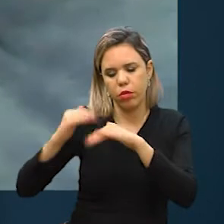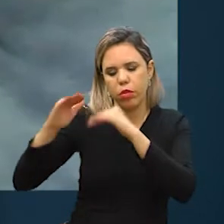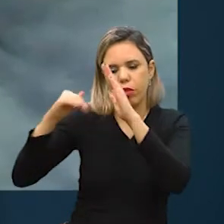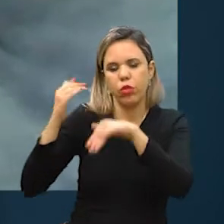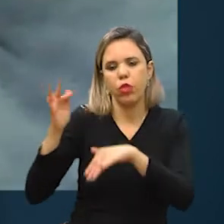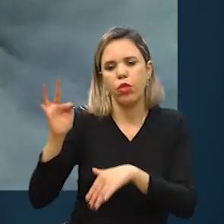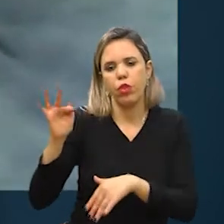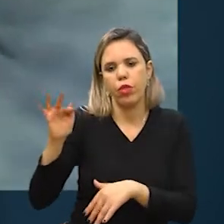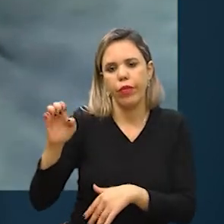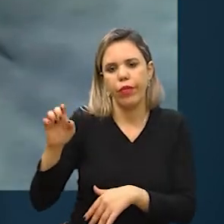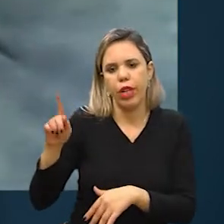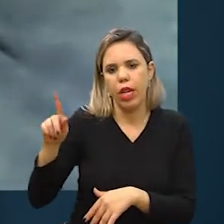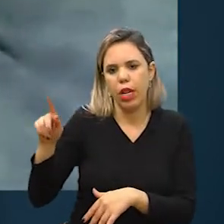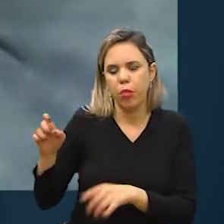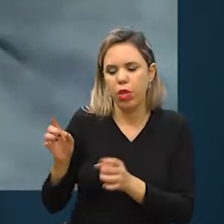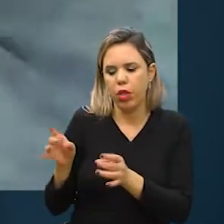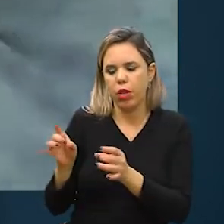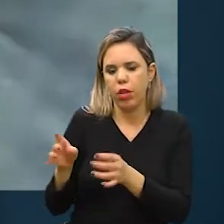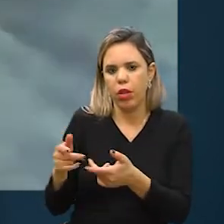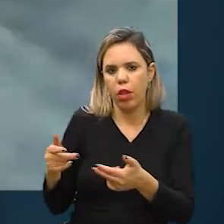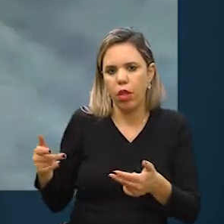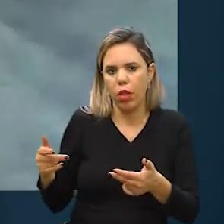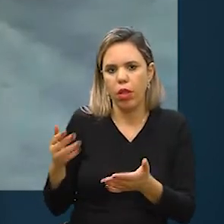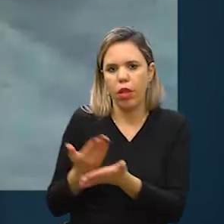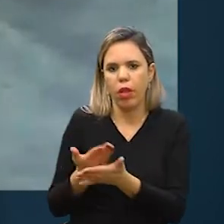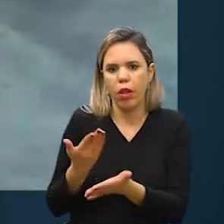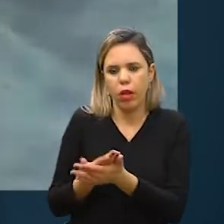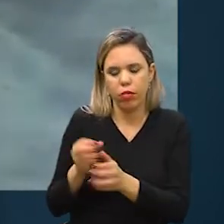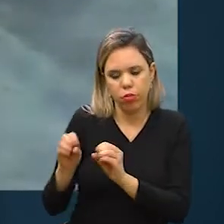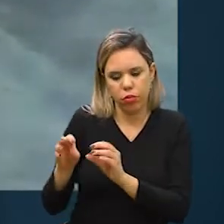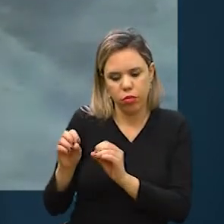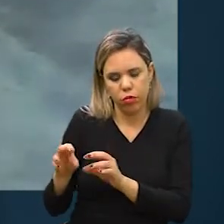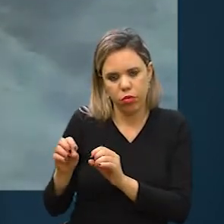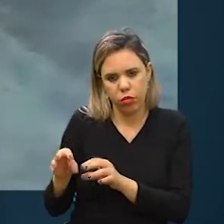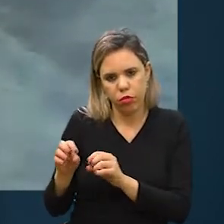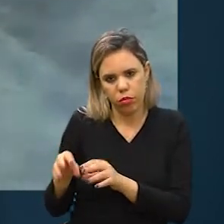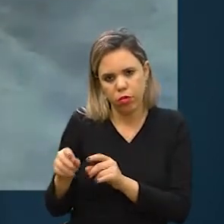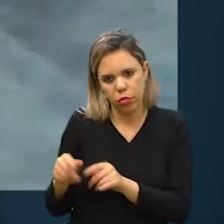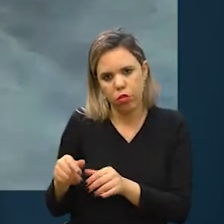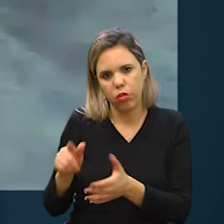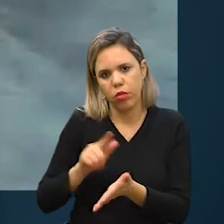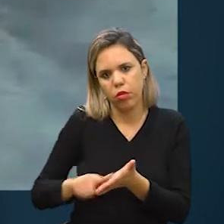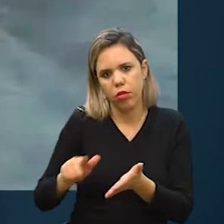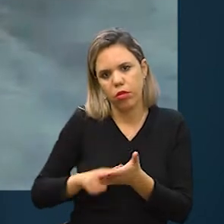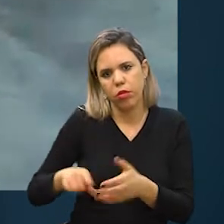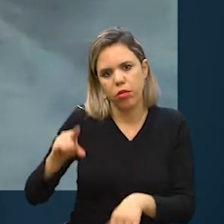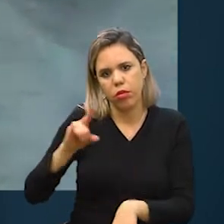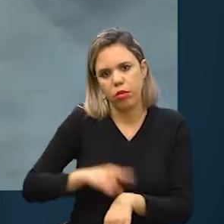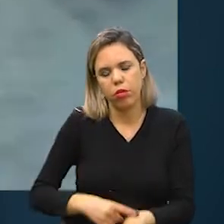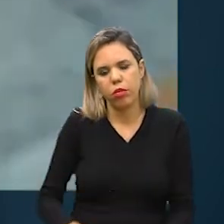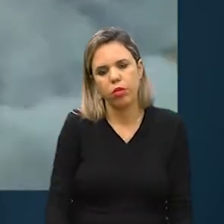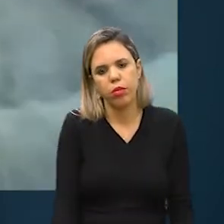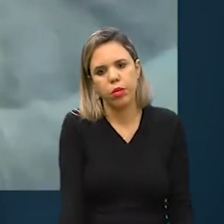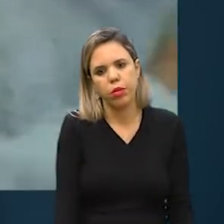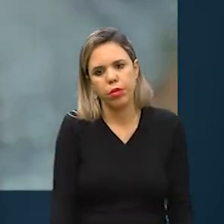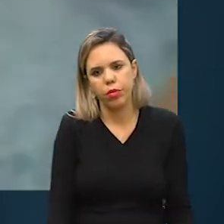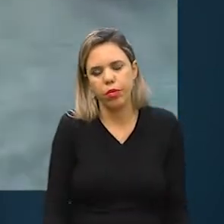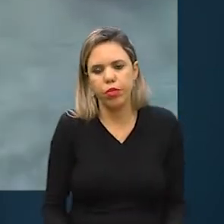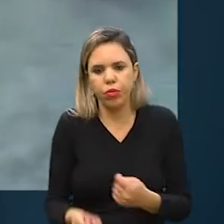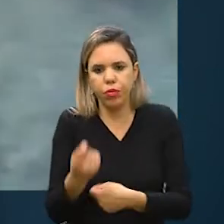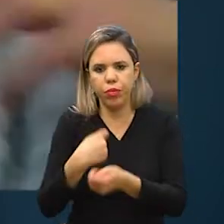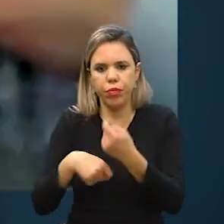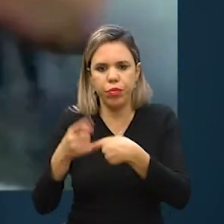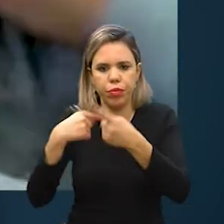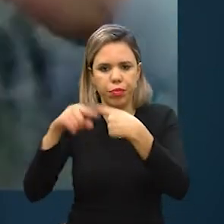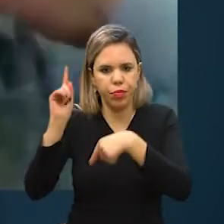desenvolver, o Felipe também, começaram a vender, começaram a dar aulas, começaram a limpar o banheiro, começaram a fazer o